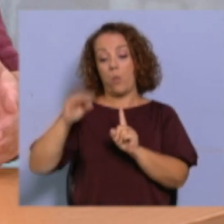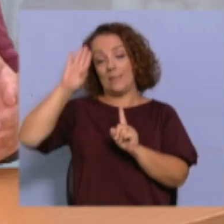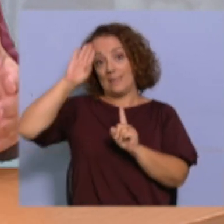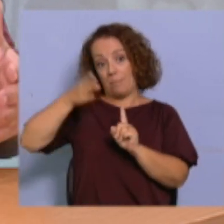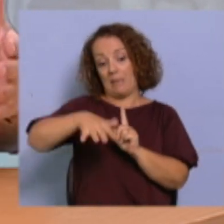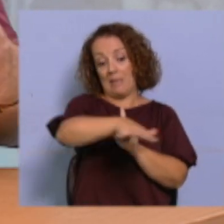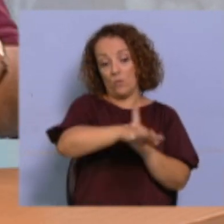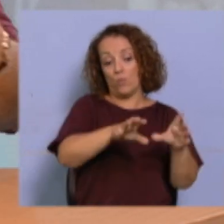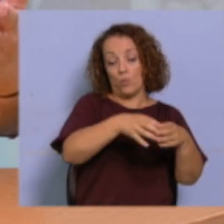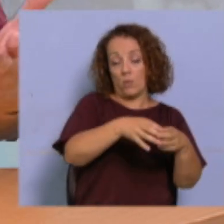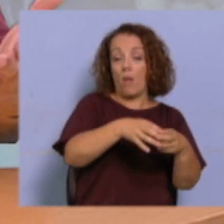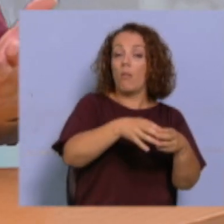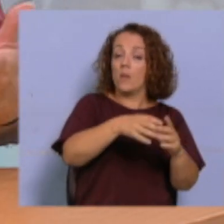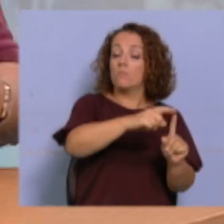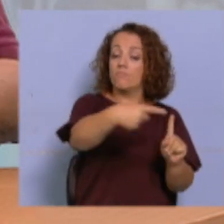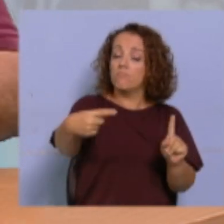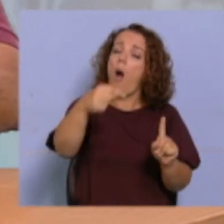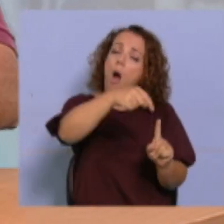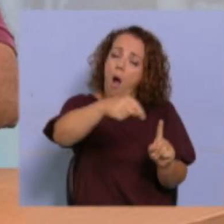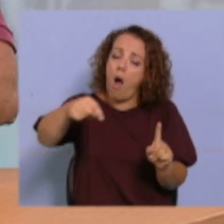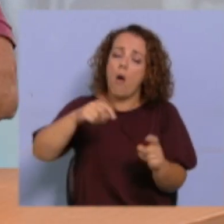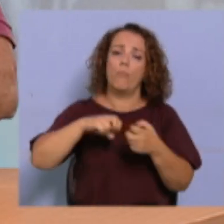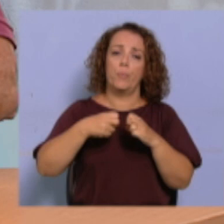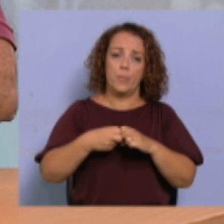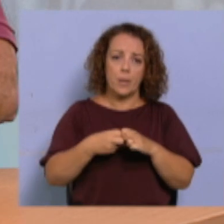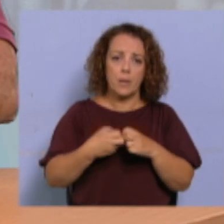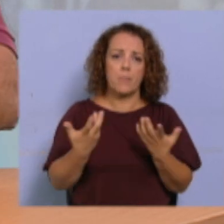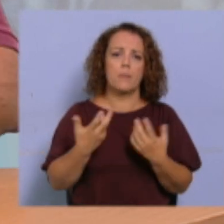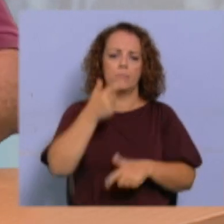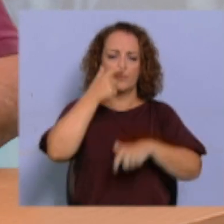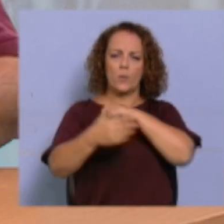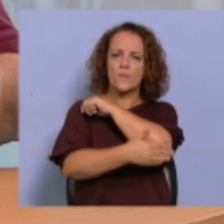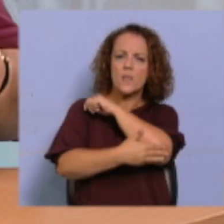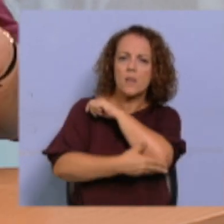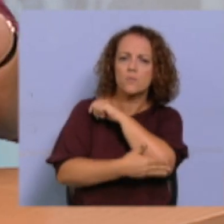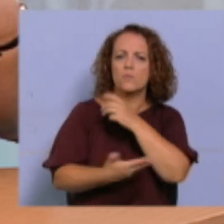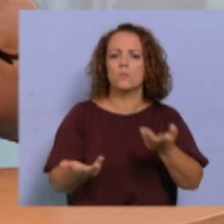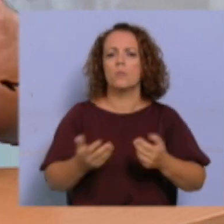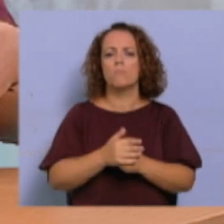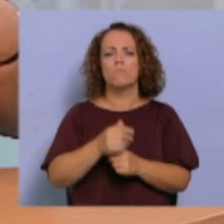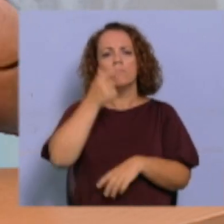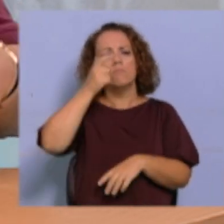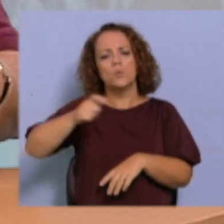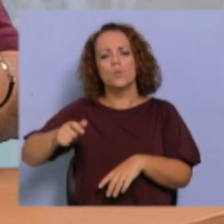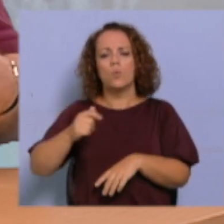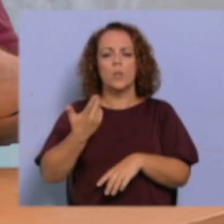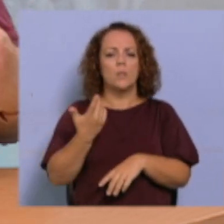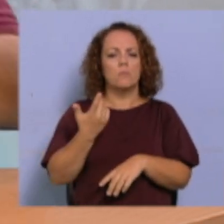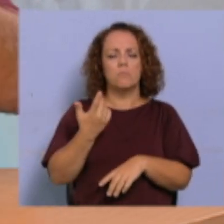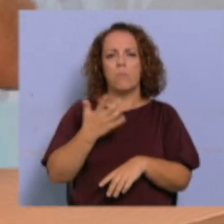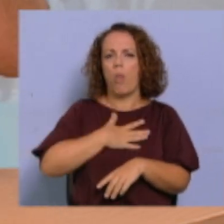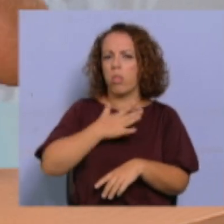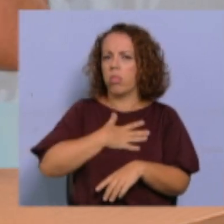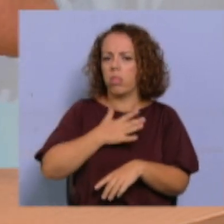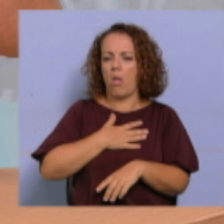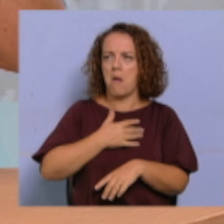não fugia à exceção, também há alguns problemas e há pessoas com invejas e há pessoas que não querem estar abaixo